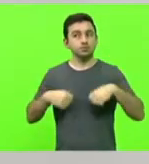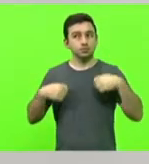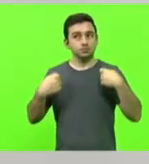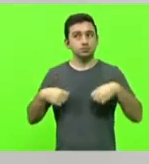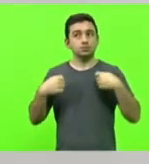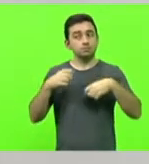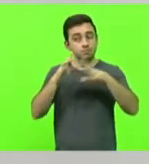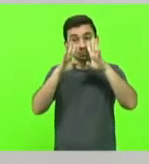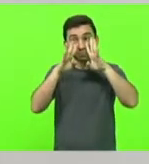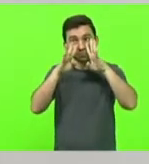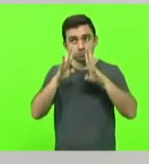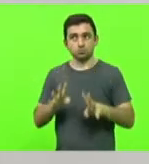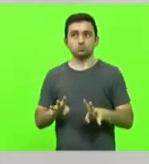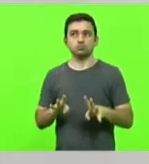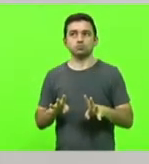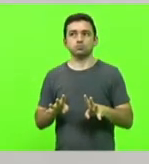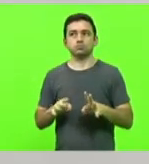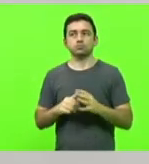grandíssima verdade.